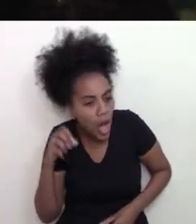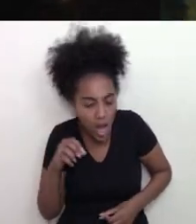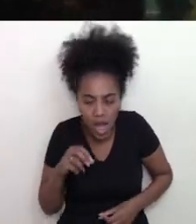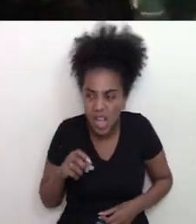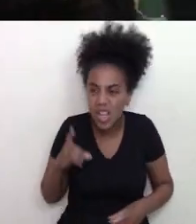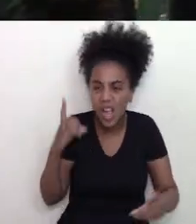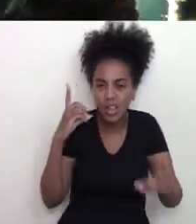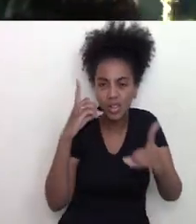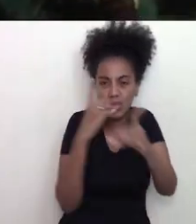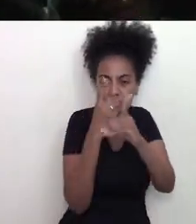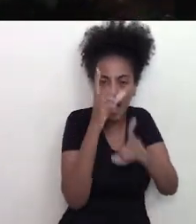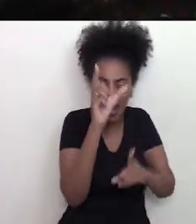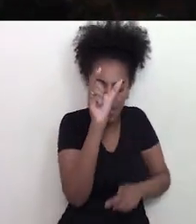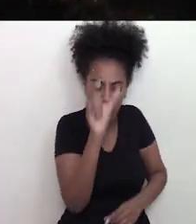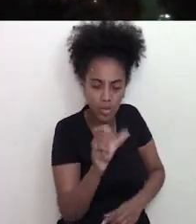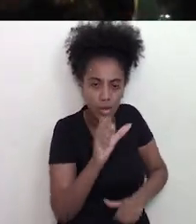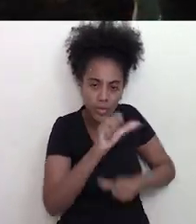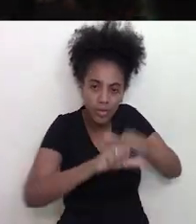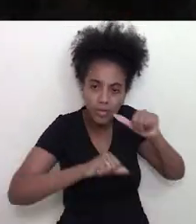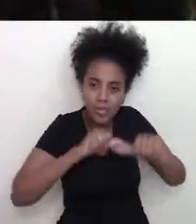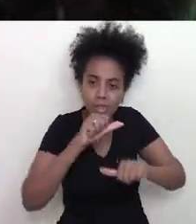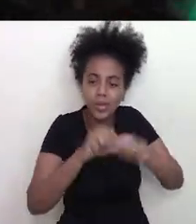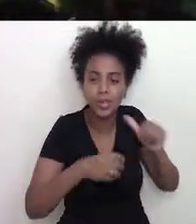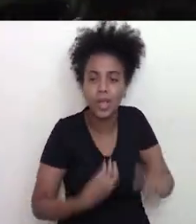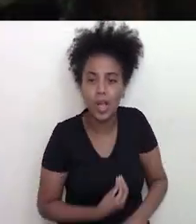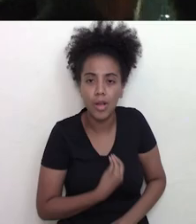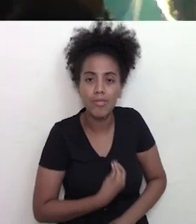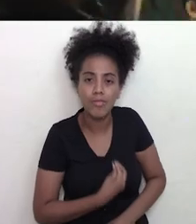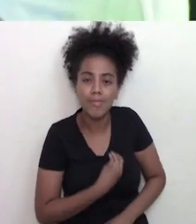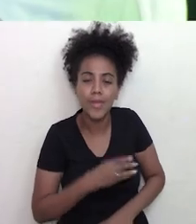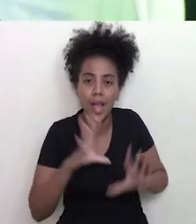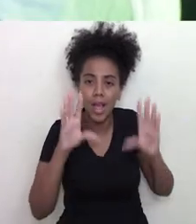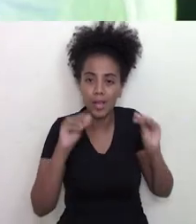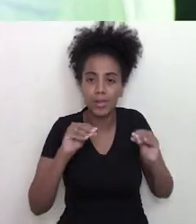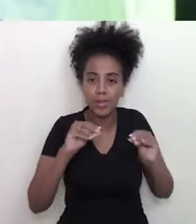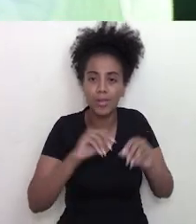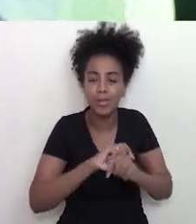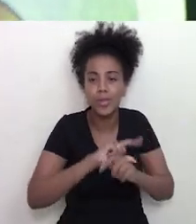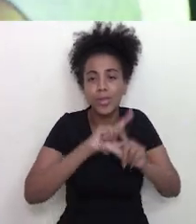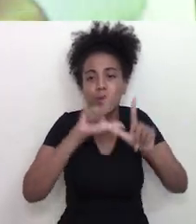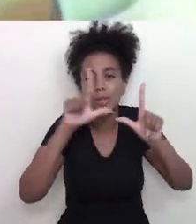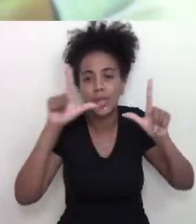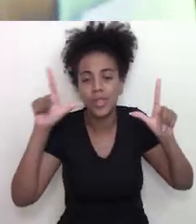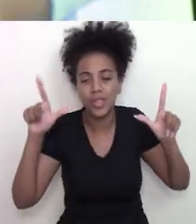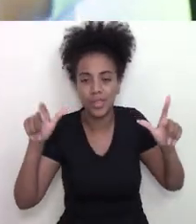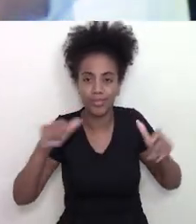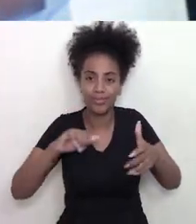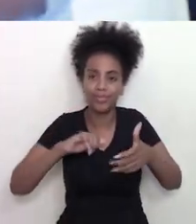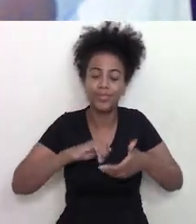encontrar alguém que vai mudar a sua vida inteira da noite pro dia.